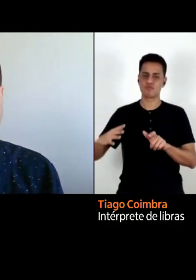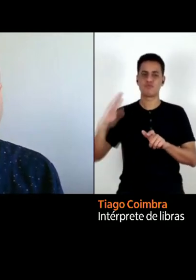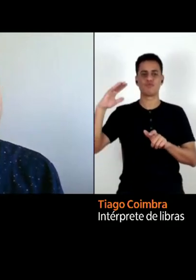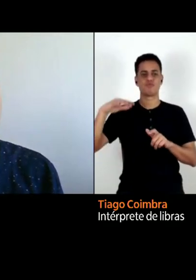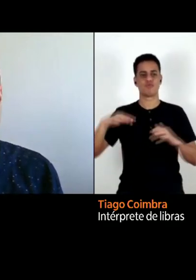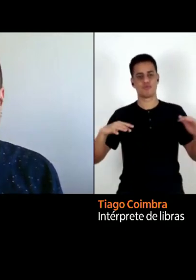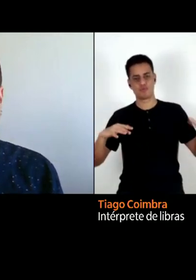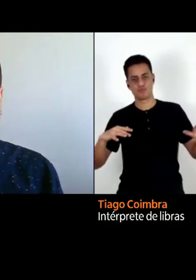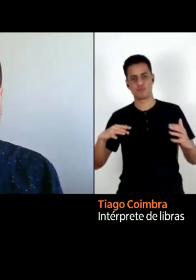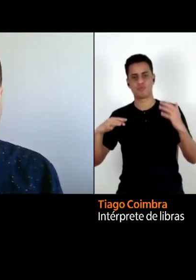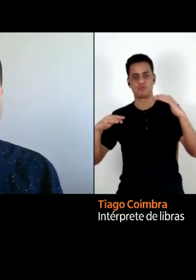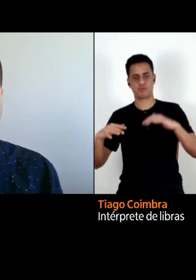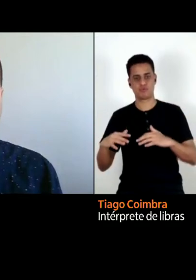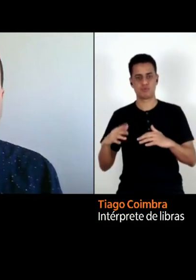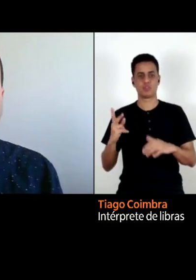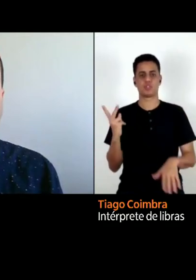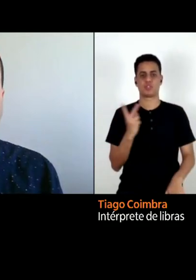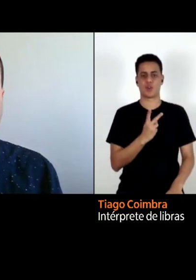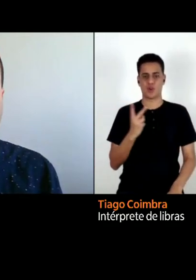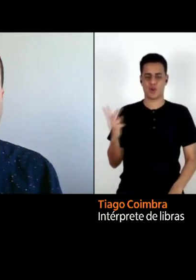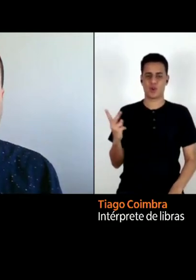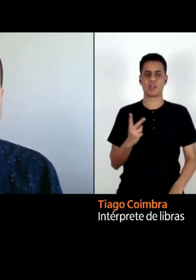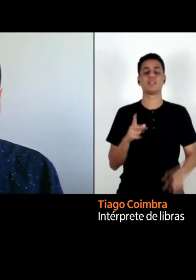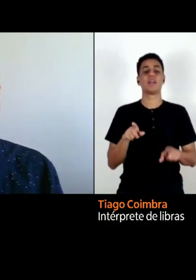de outras cenas do mar rodadas entre